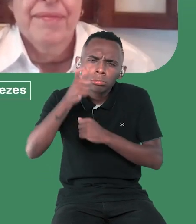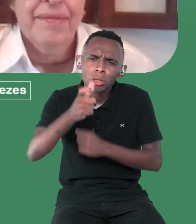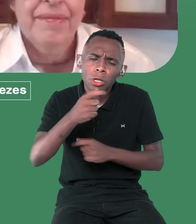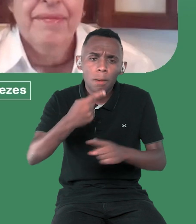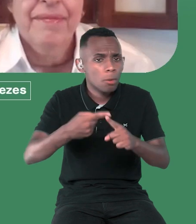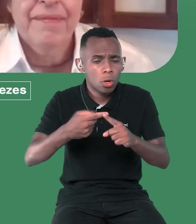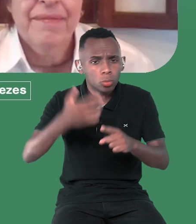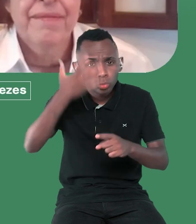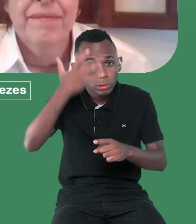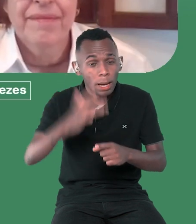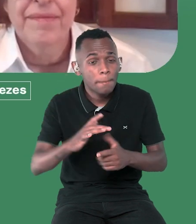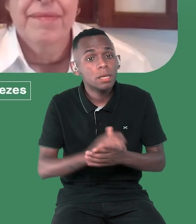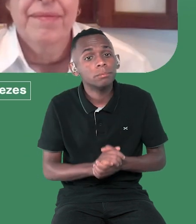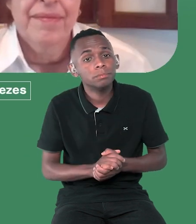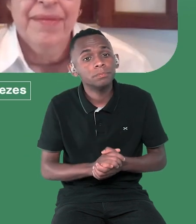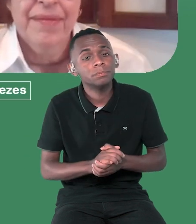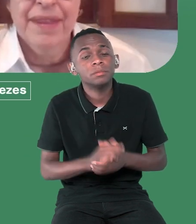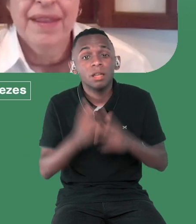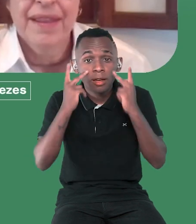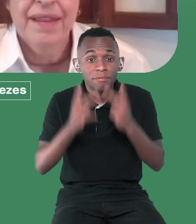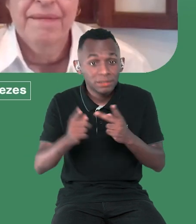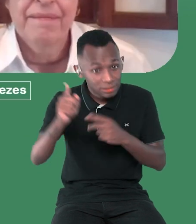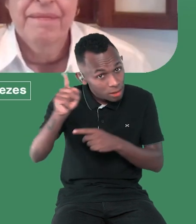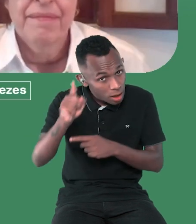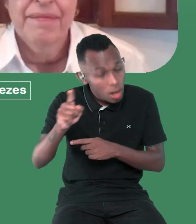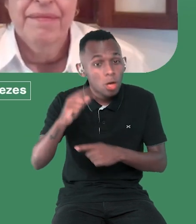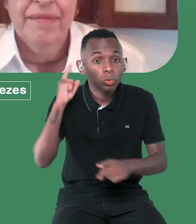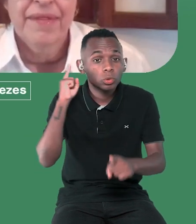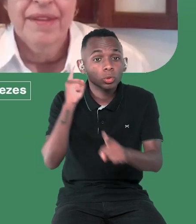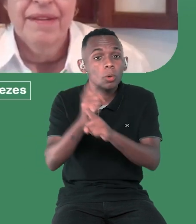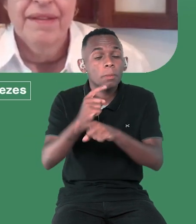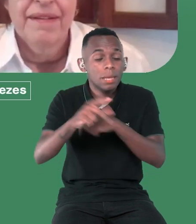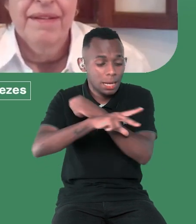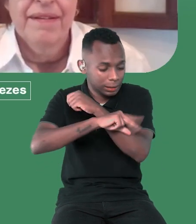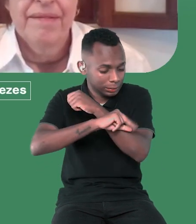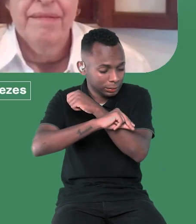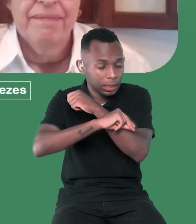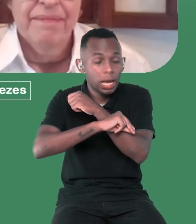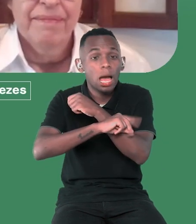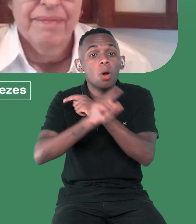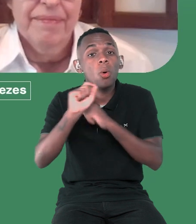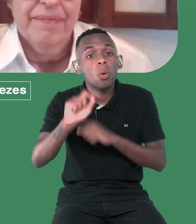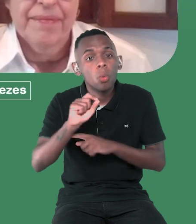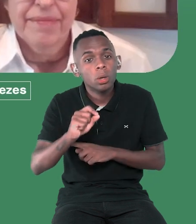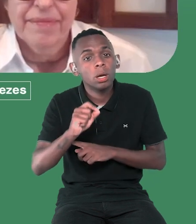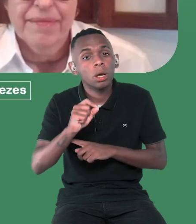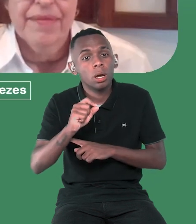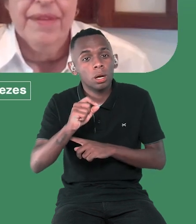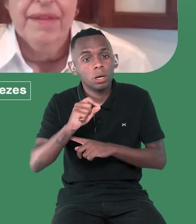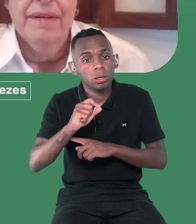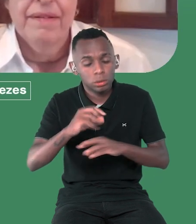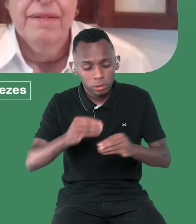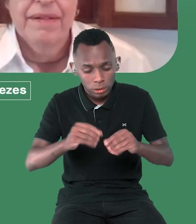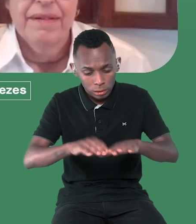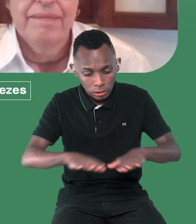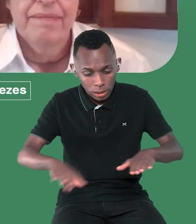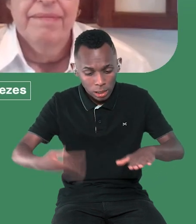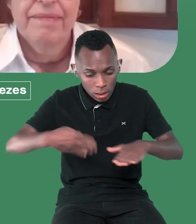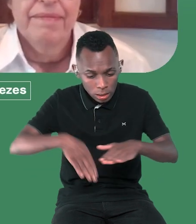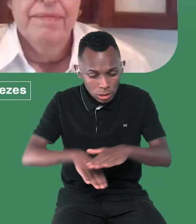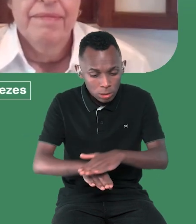não sabia. Em visita à casa da Silvana, eu descobri que as cigarras, elas vivem debaixo da terra por mais de